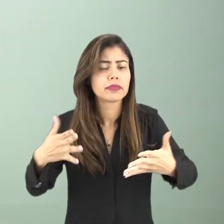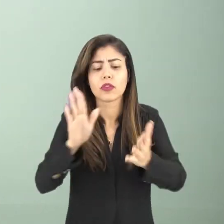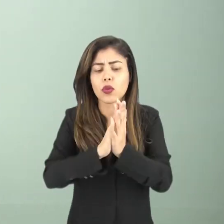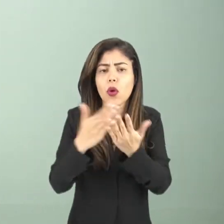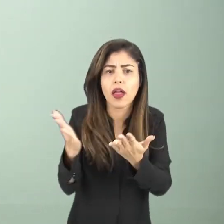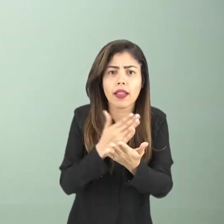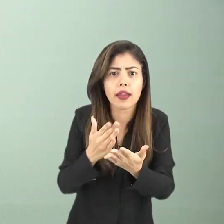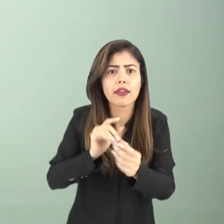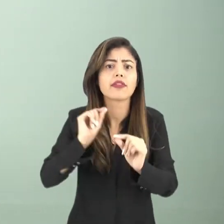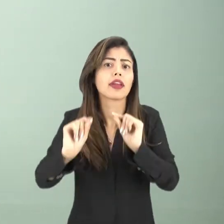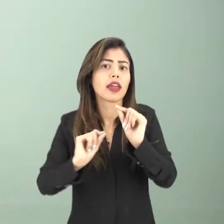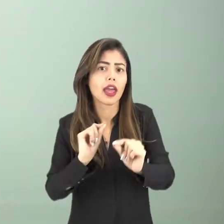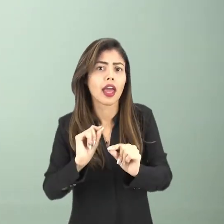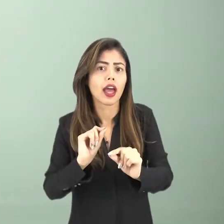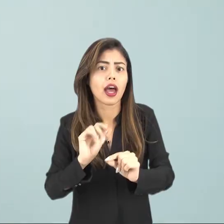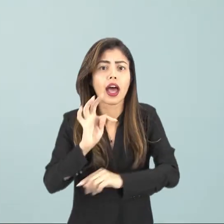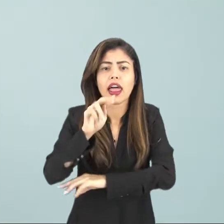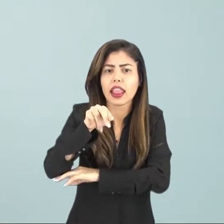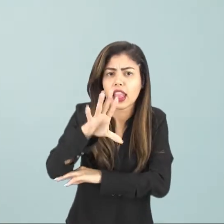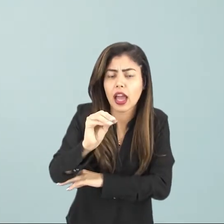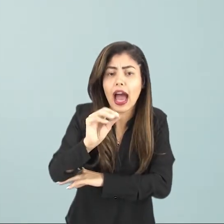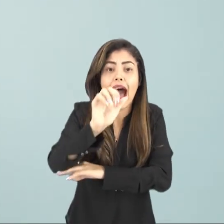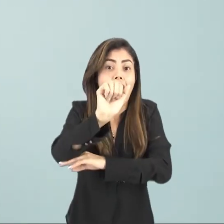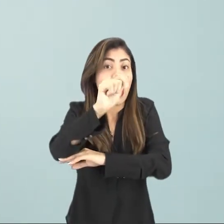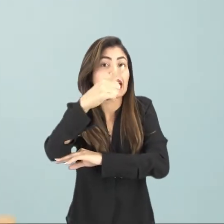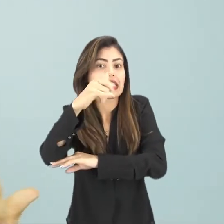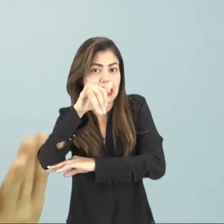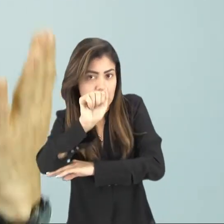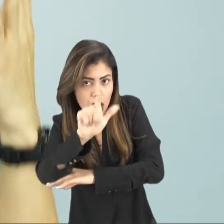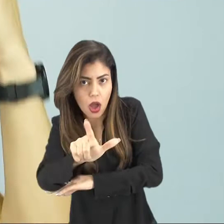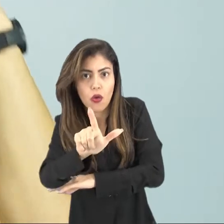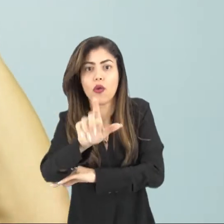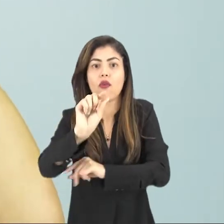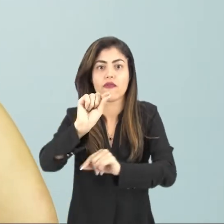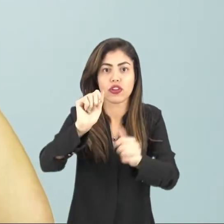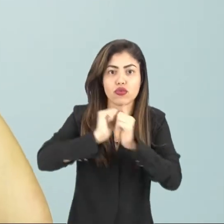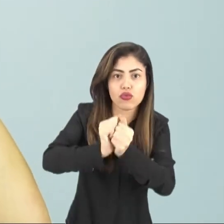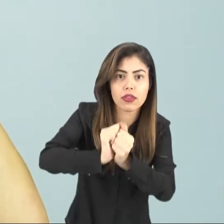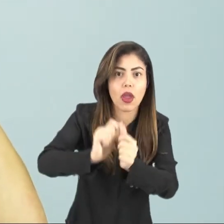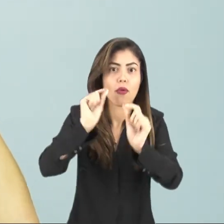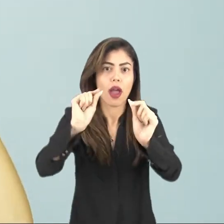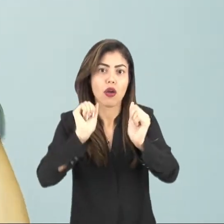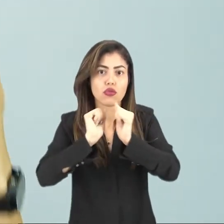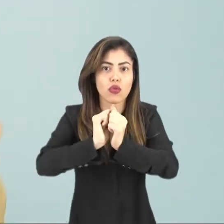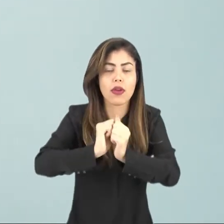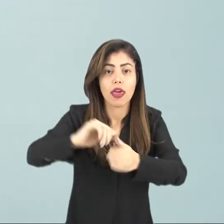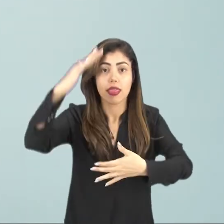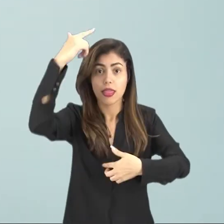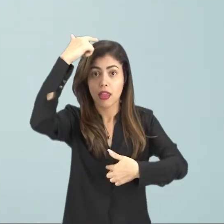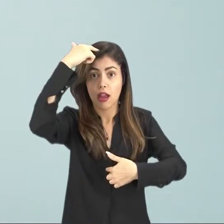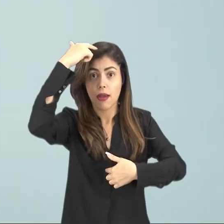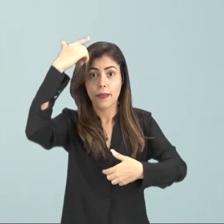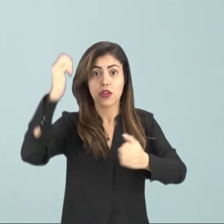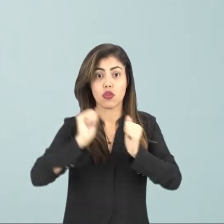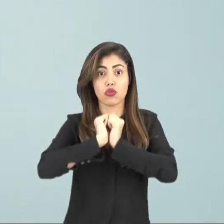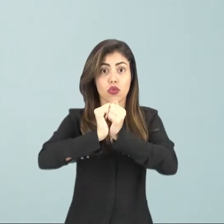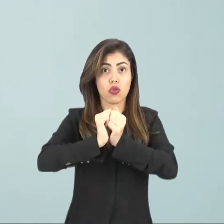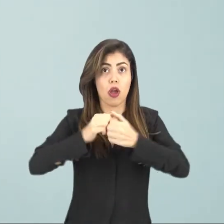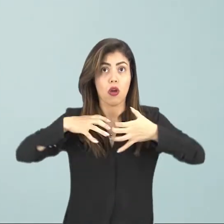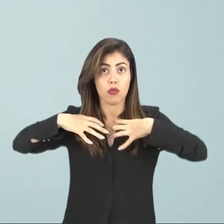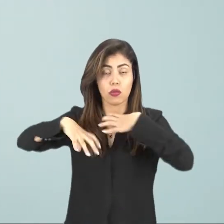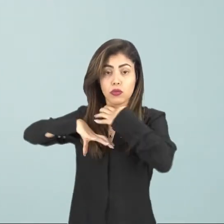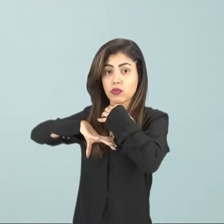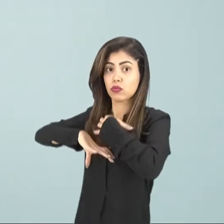didático, vocês encontrarem o termo esqueleto axial, ele vai estar juntando os ossos da cabeça com os ossos do